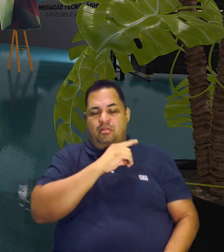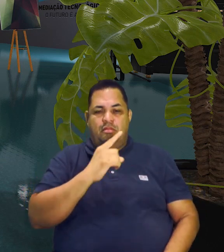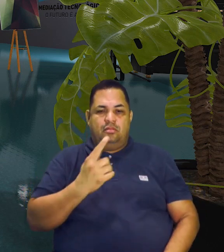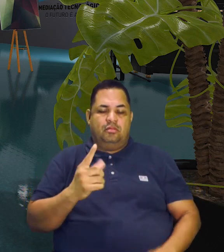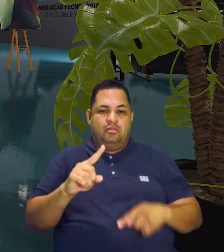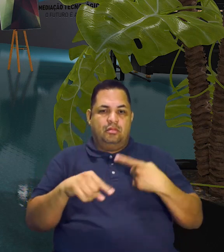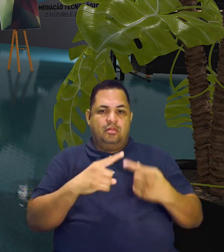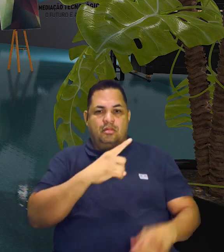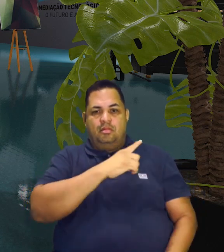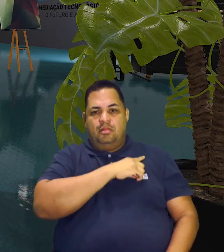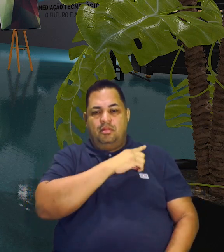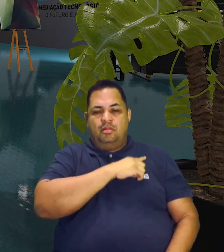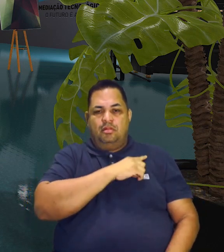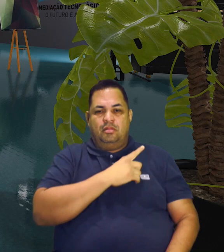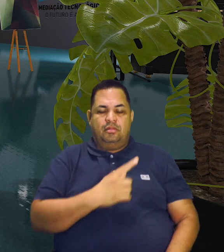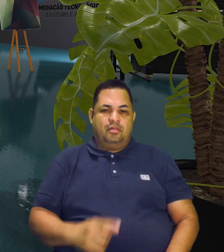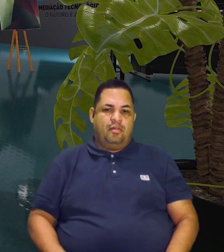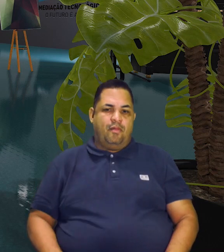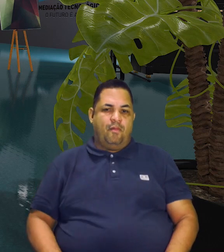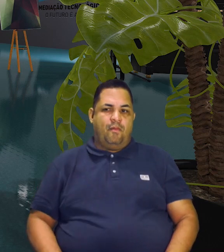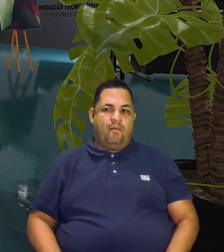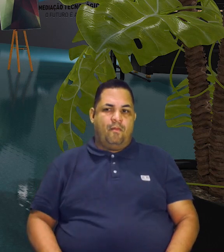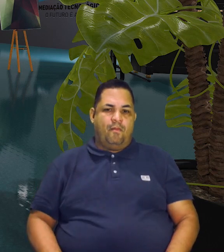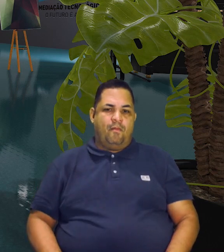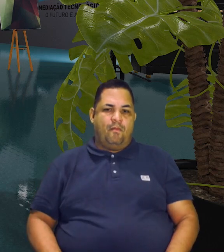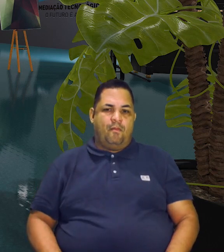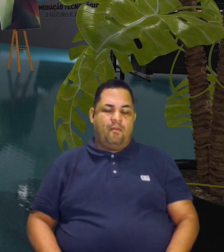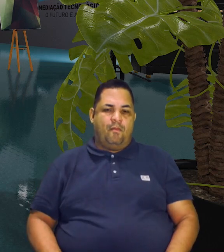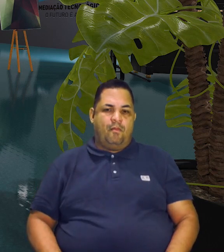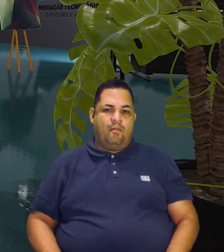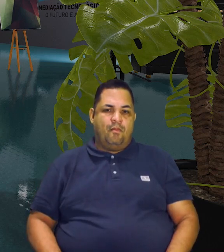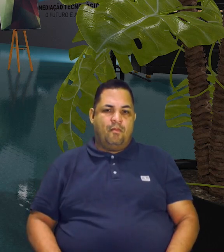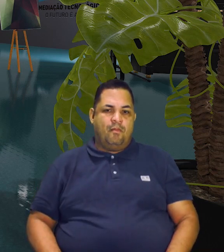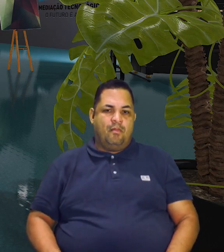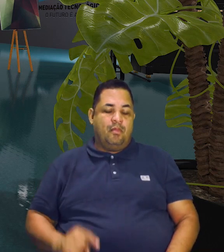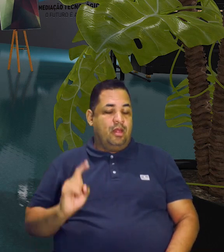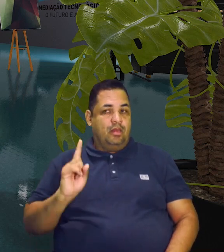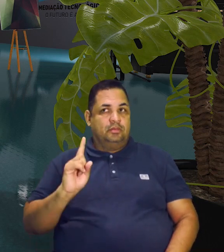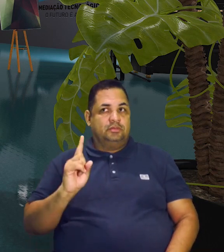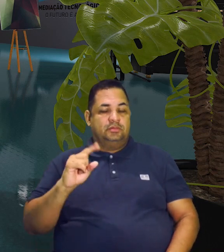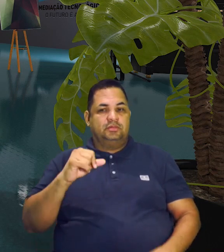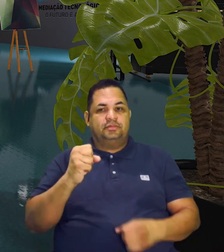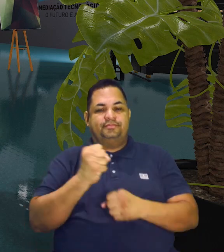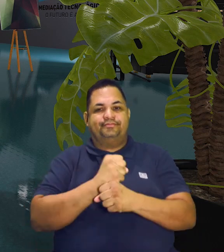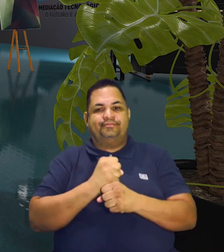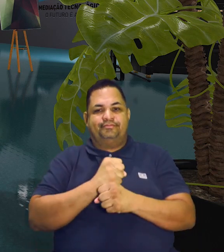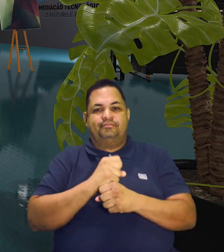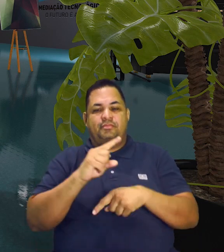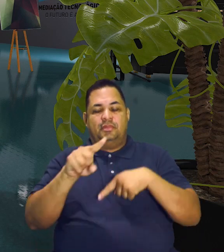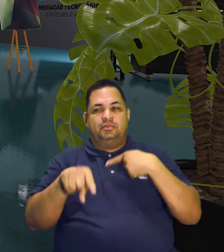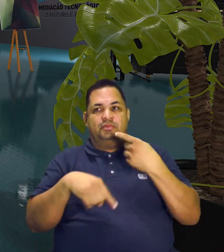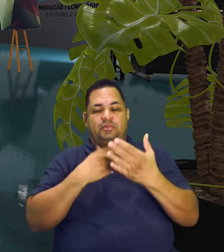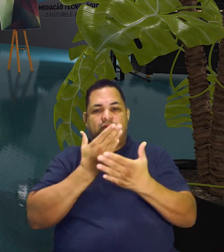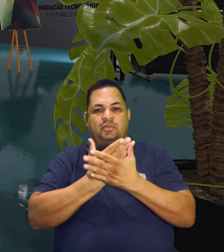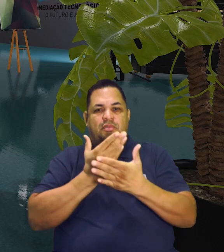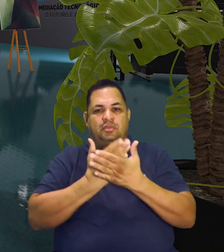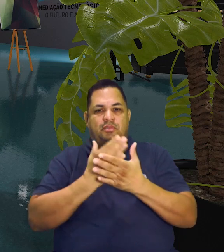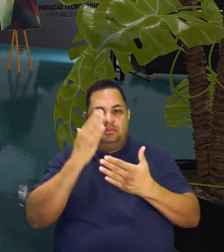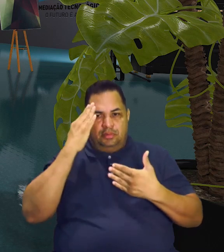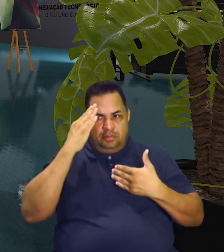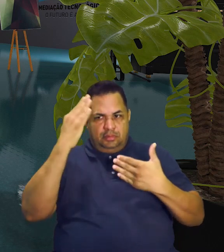primeiro, certo? Aliás, não deste ano, e sim nas próximas aulas.